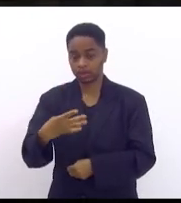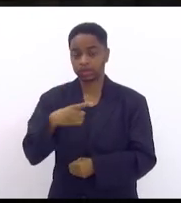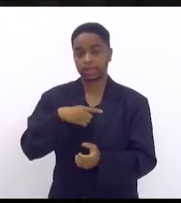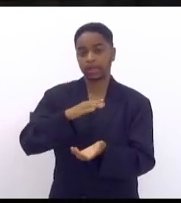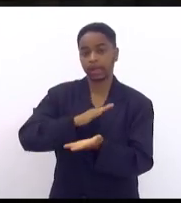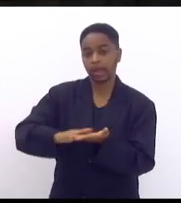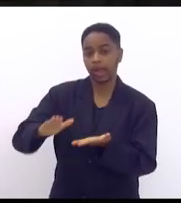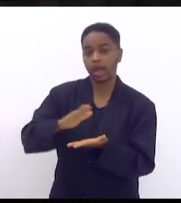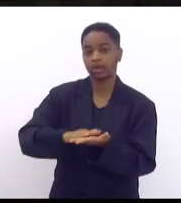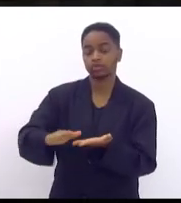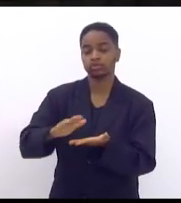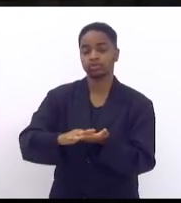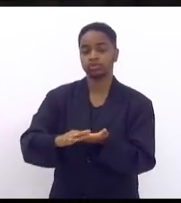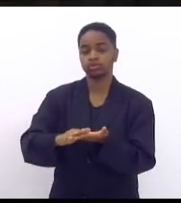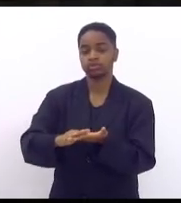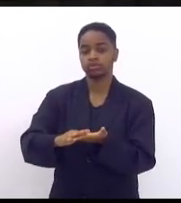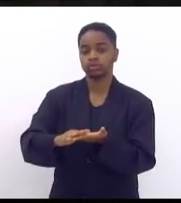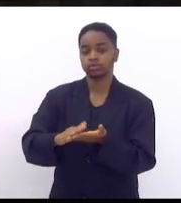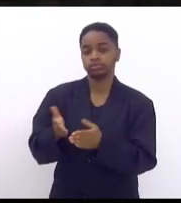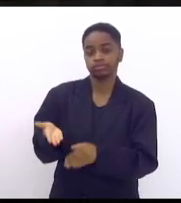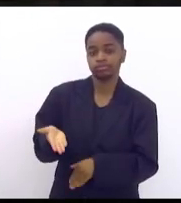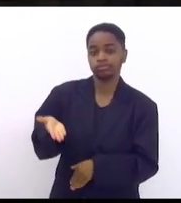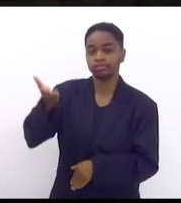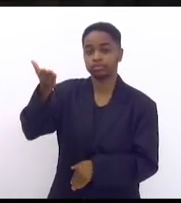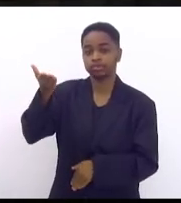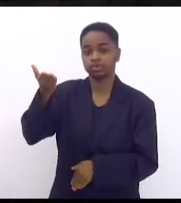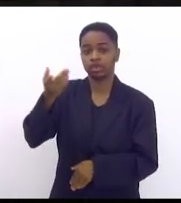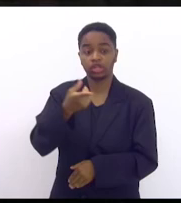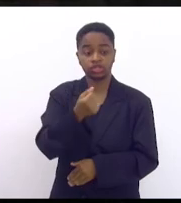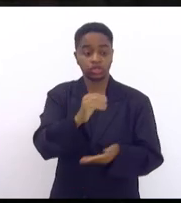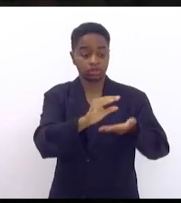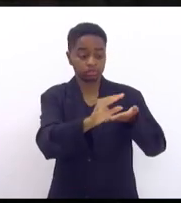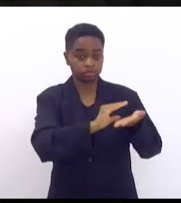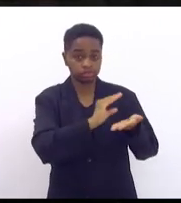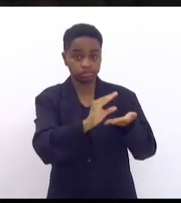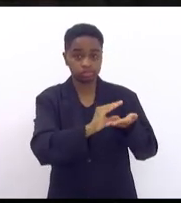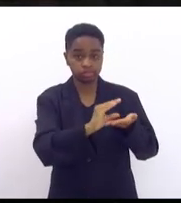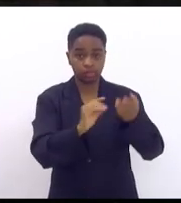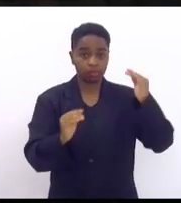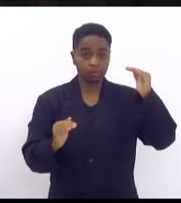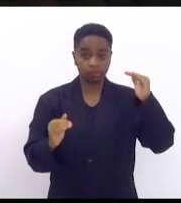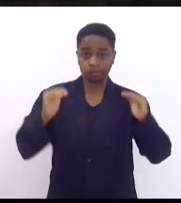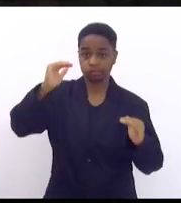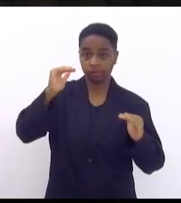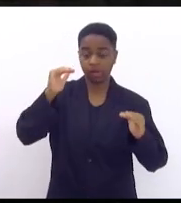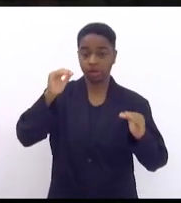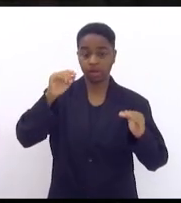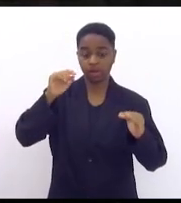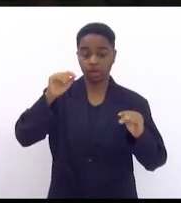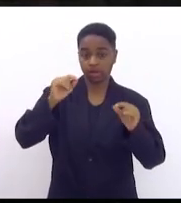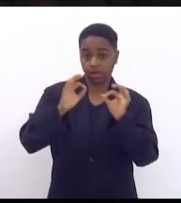despesa maior que a receita em 8,5 bilhões